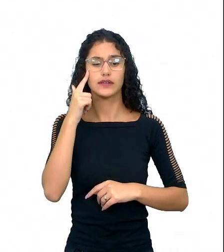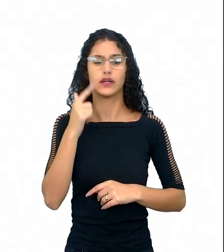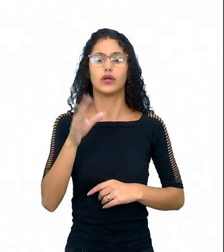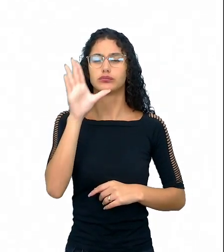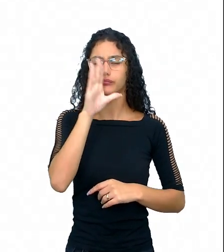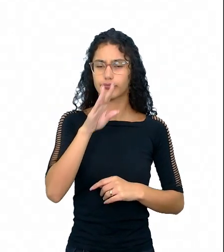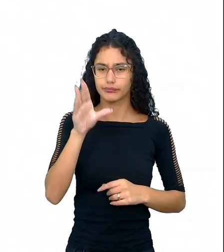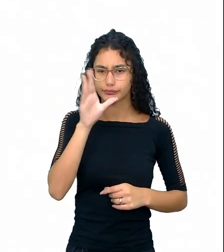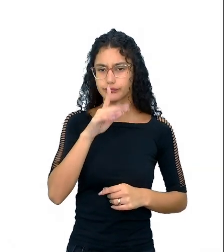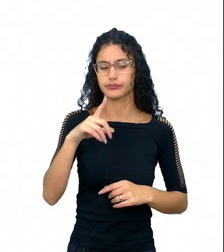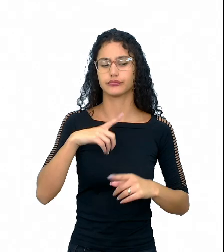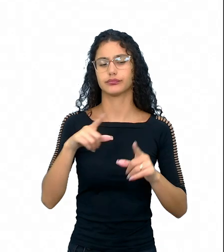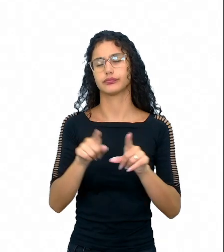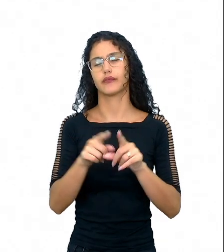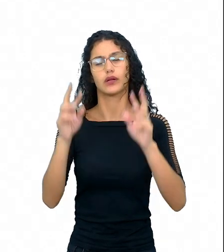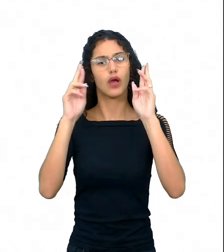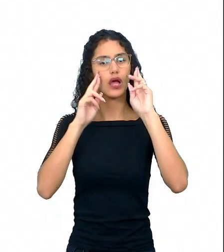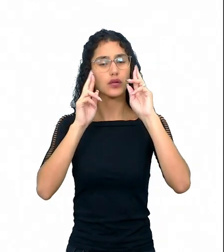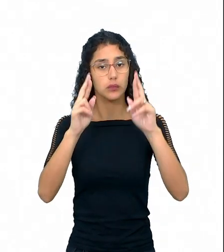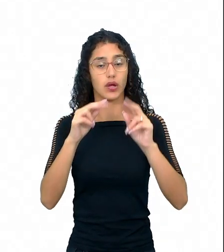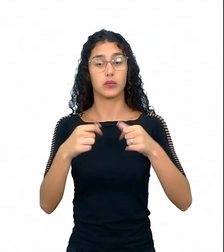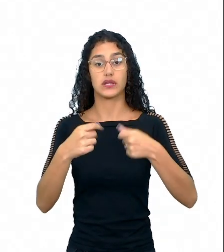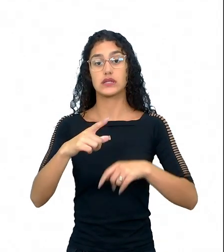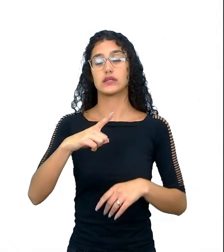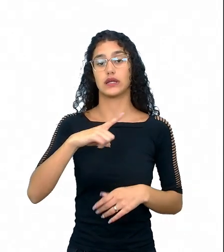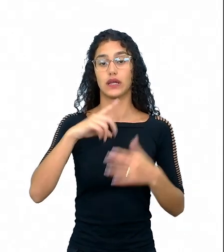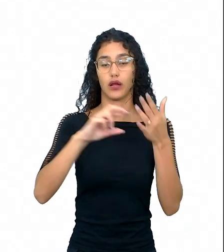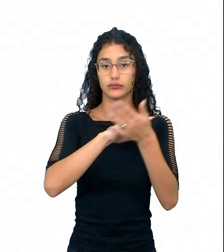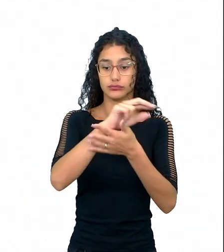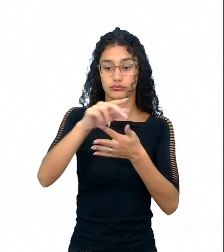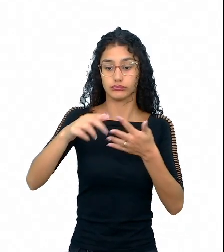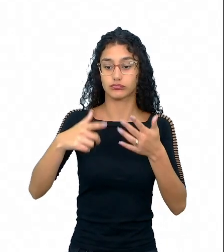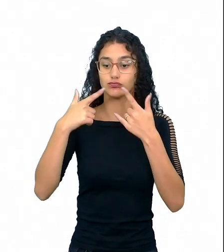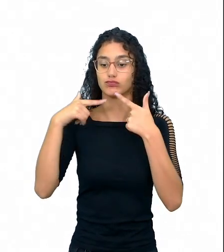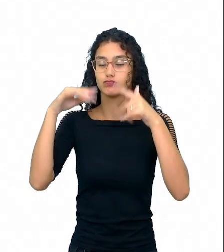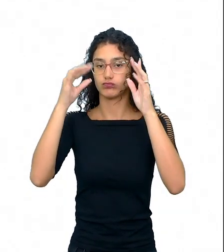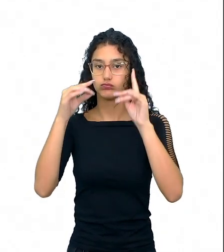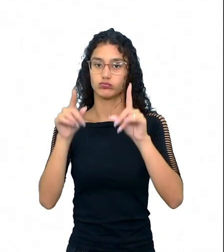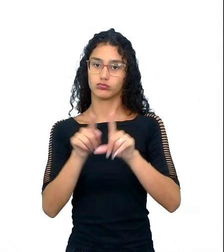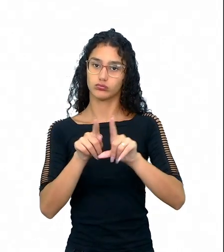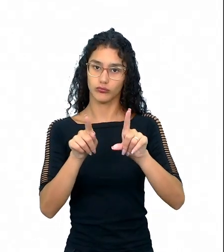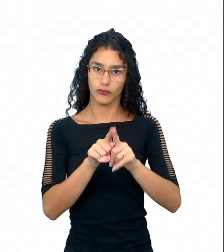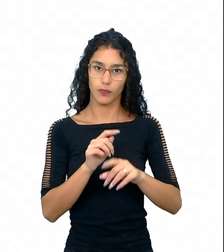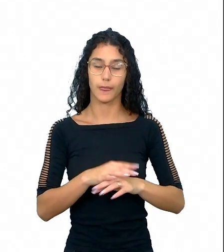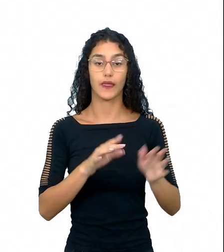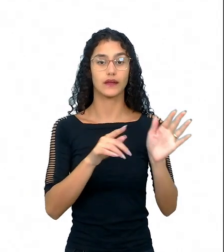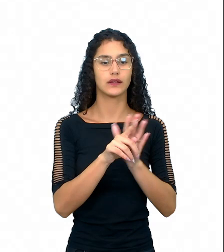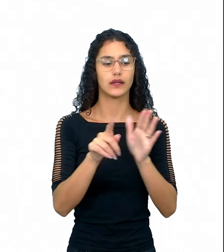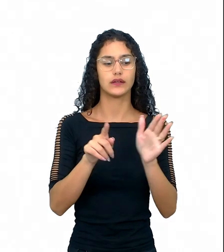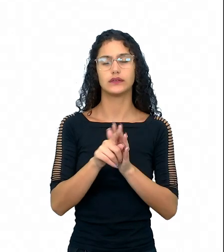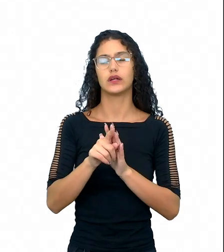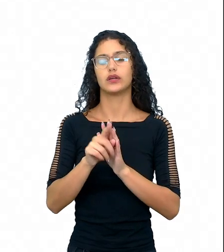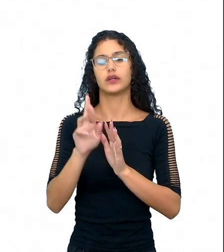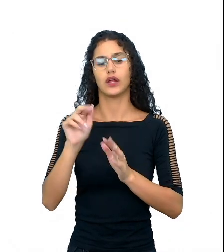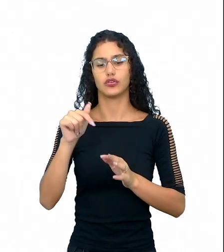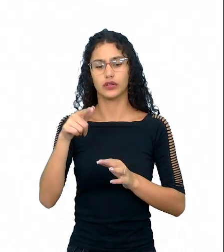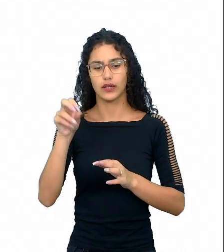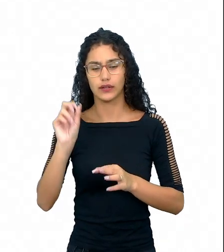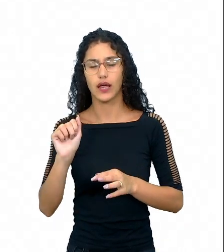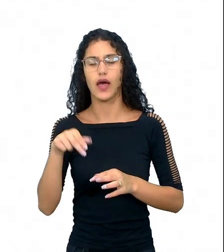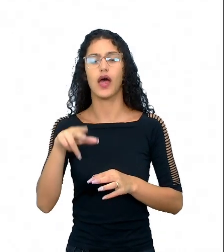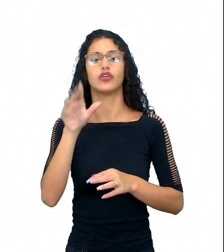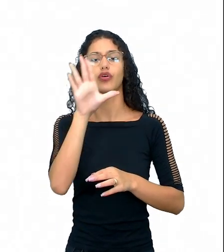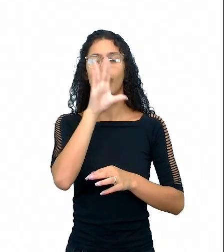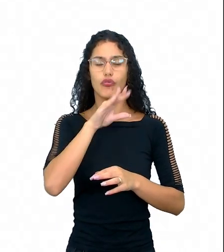da oralidade, do respeito que se deve ter às variantes linguísticas, né, nas questões da regionalidade, dos